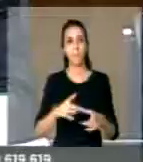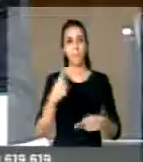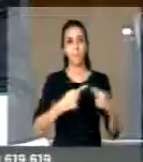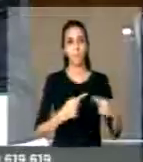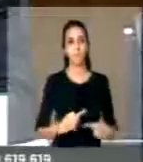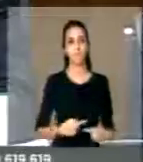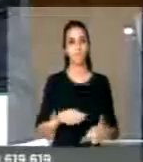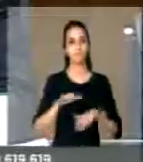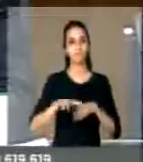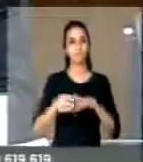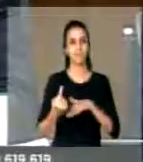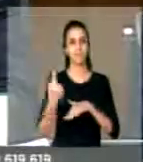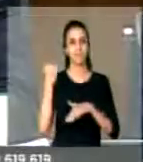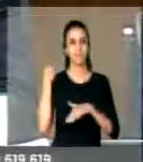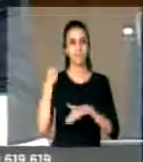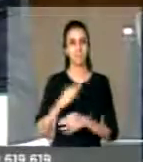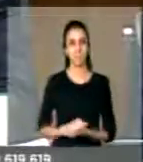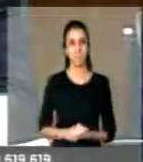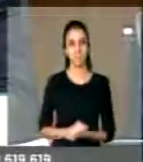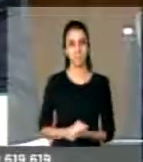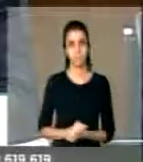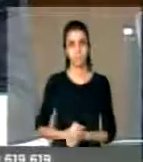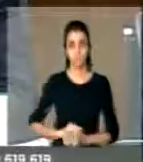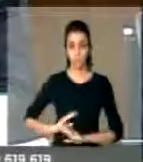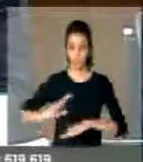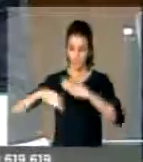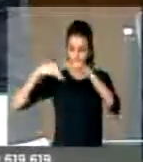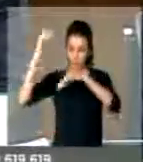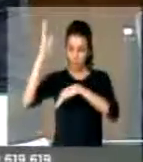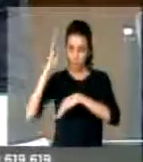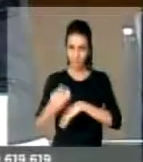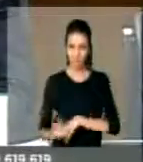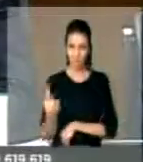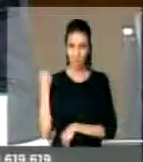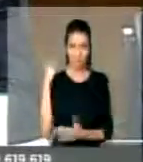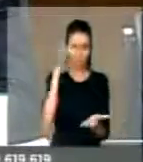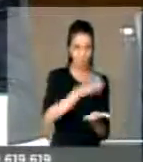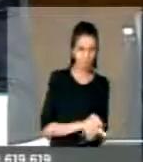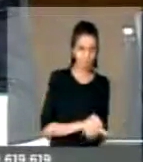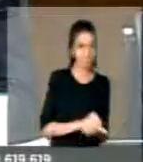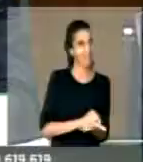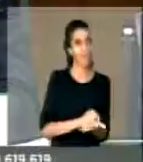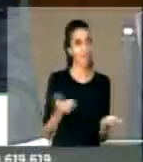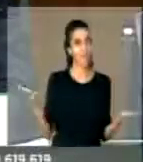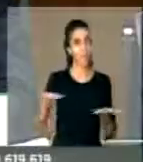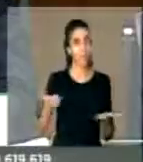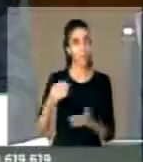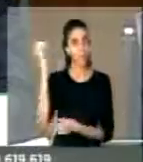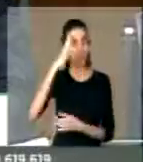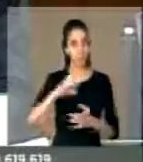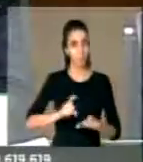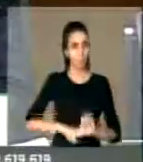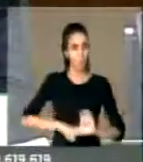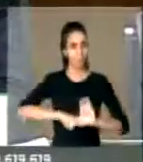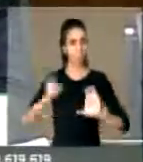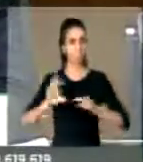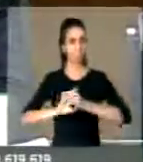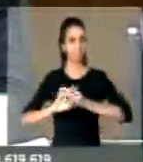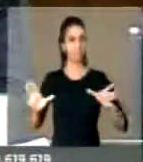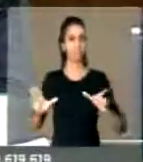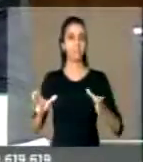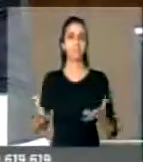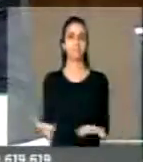ora celebrado provocara. A evolução do Brasil colonial para o Brasil contemporâneo talvez tenha seguido o